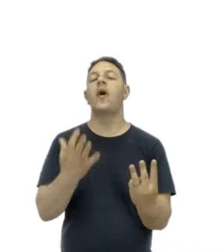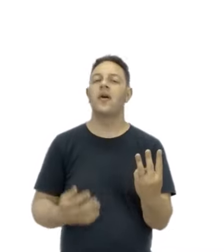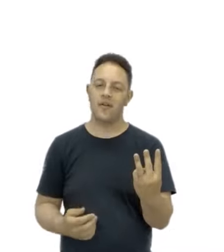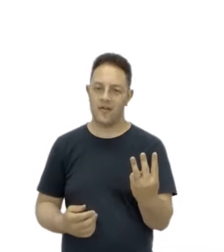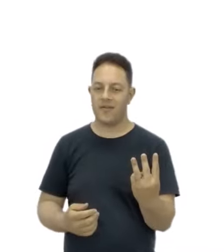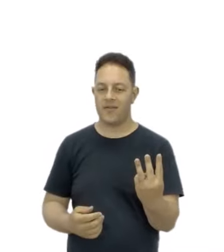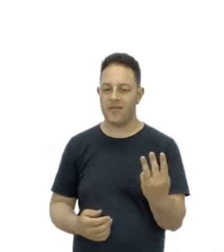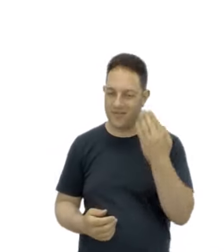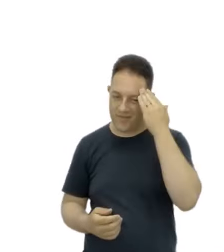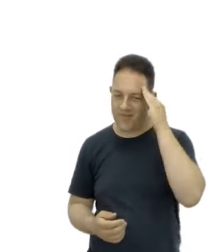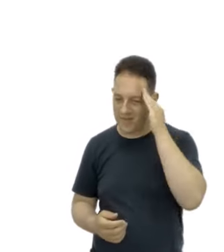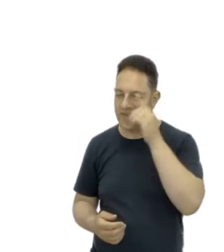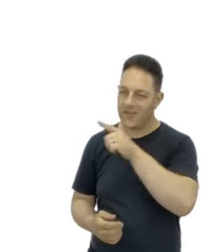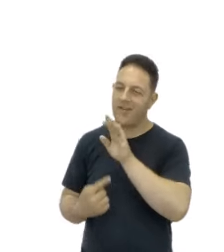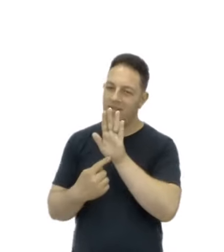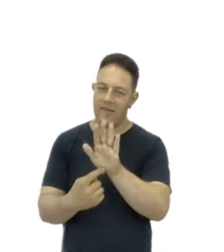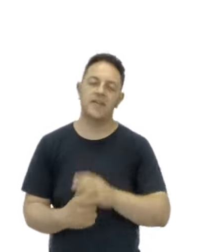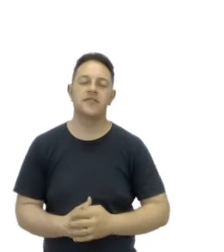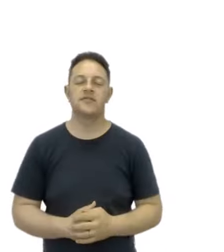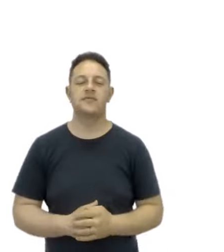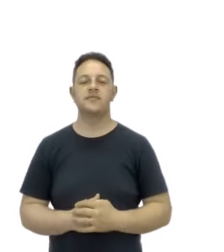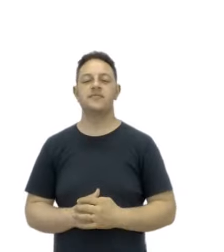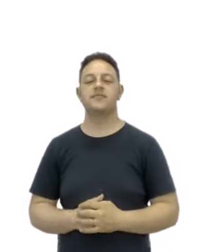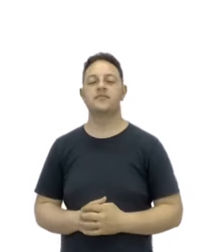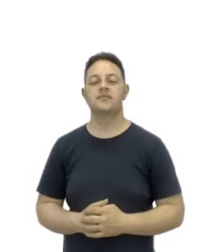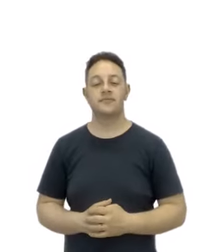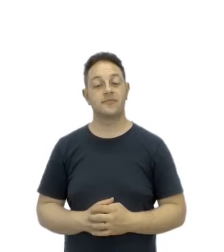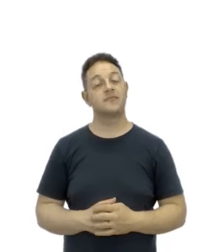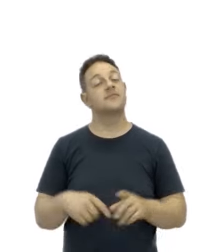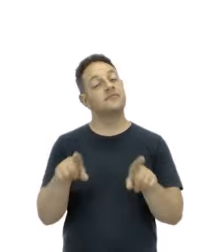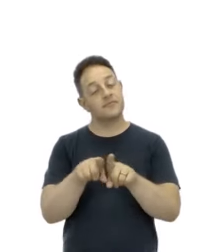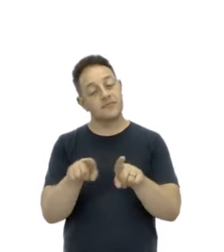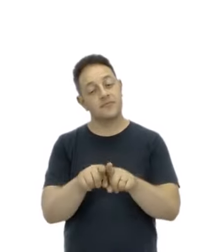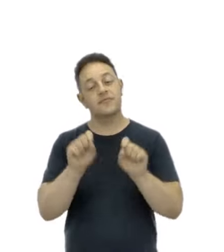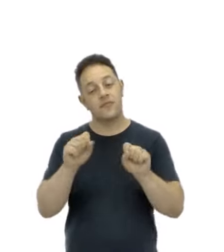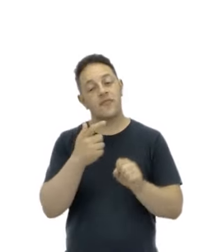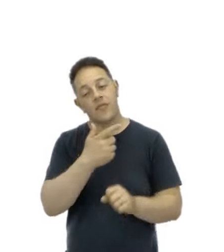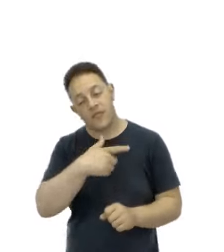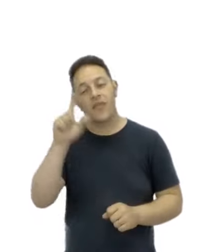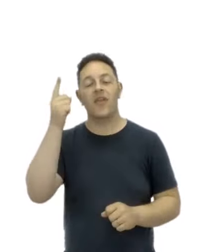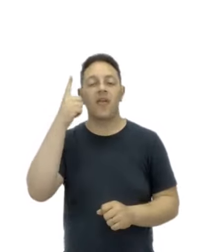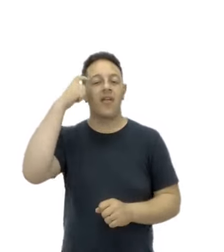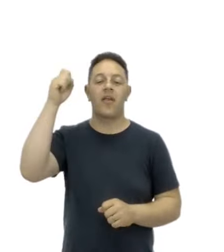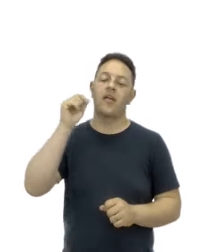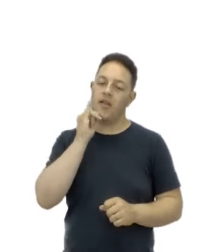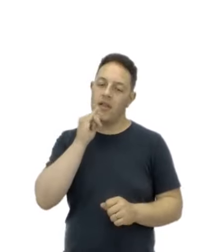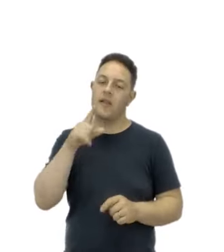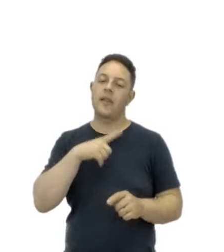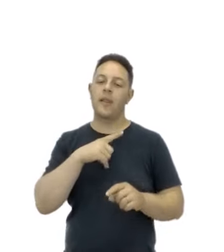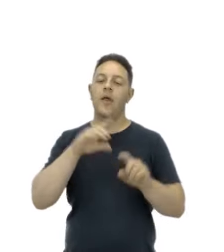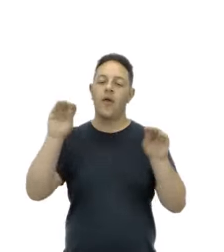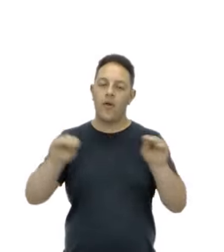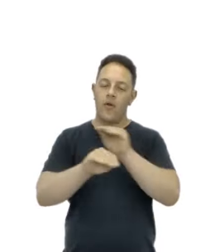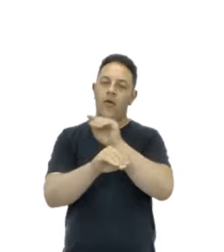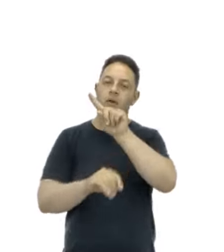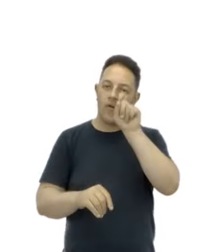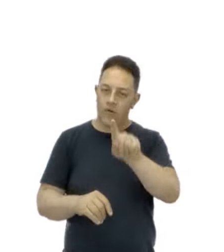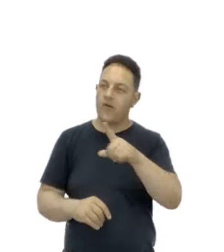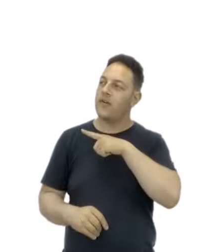são os filhos que receberam essas peças. E, da mesma forma, o esquema nos mostra a mudança do lugar da